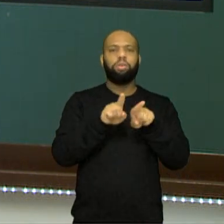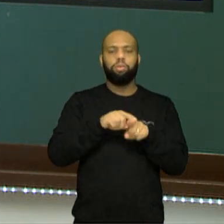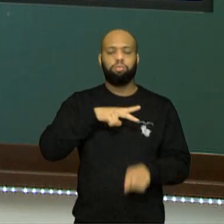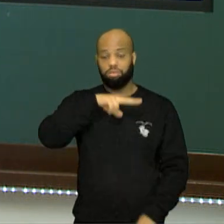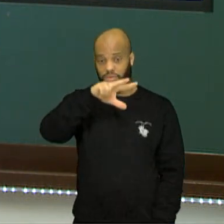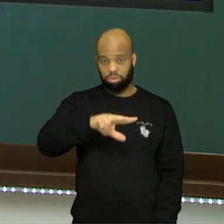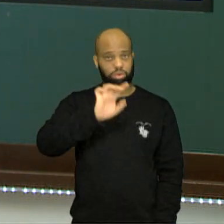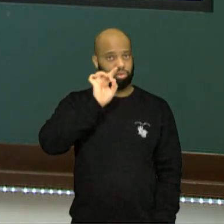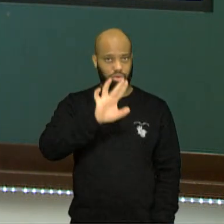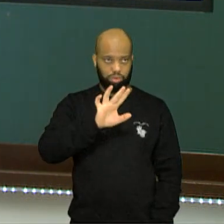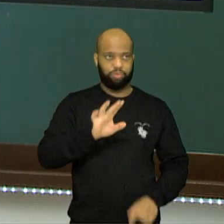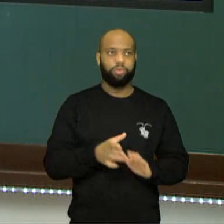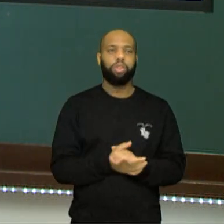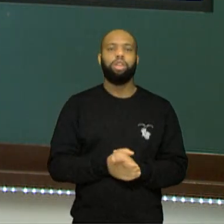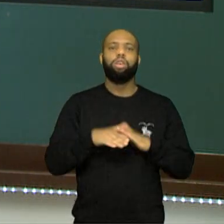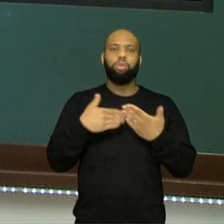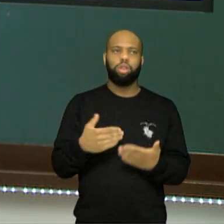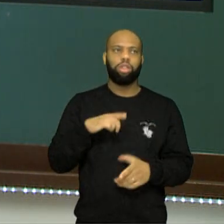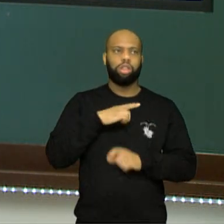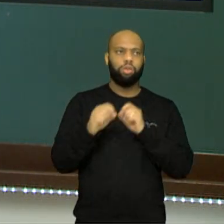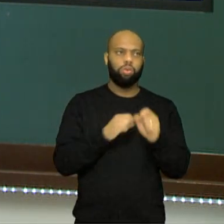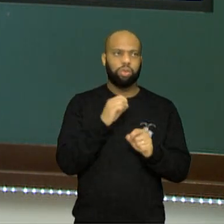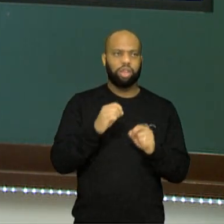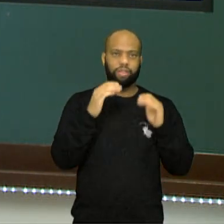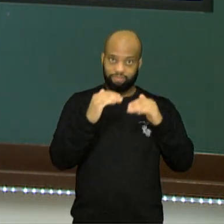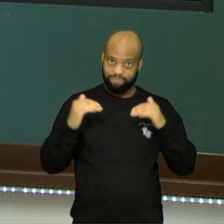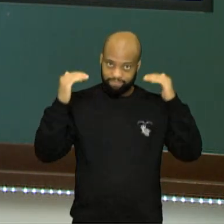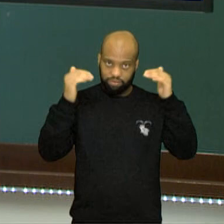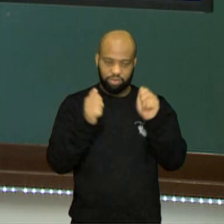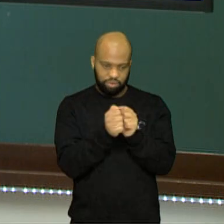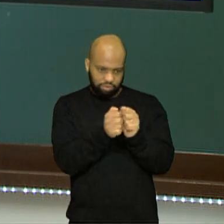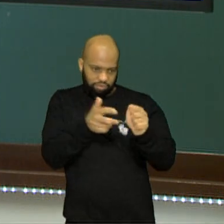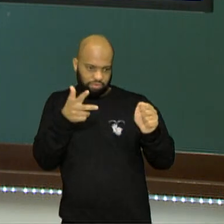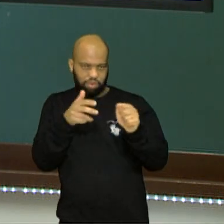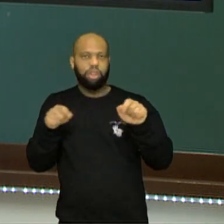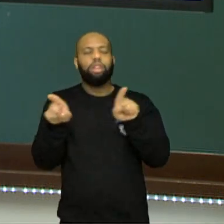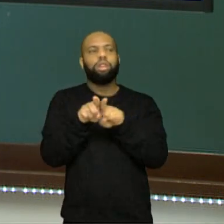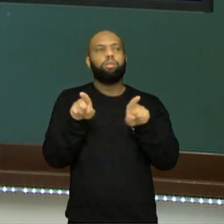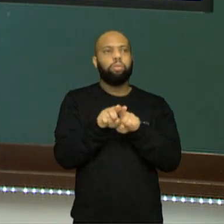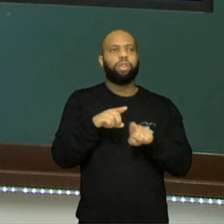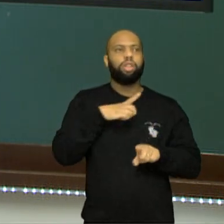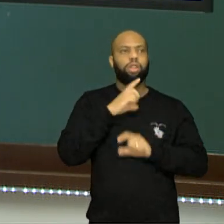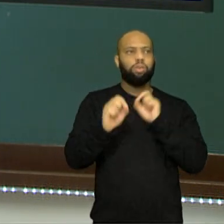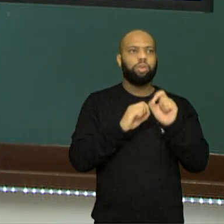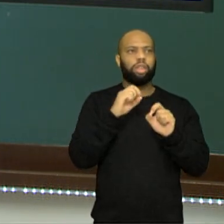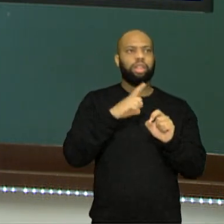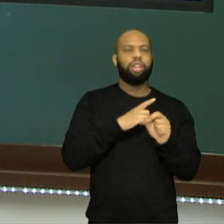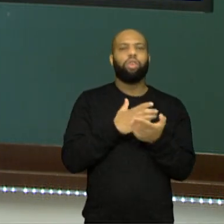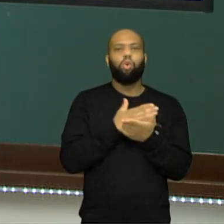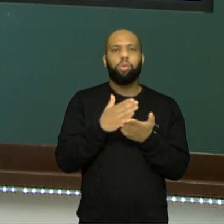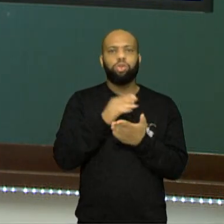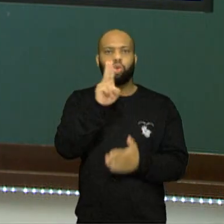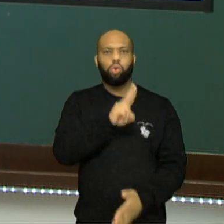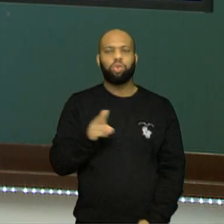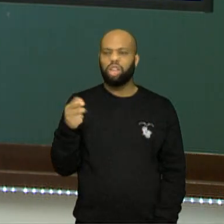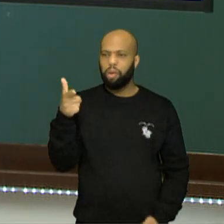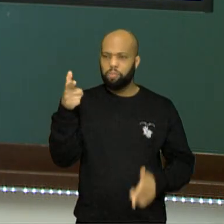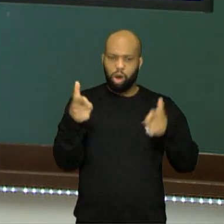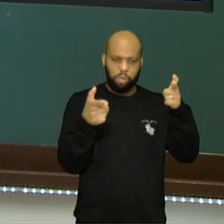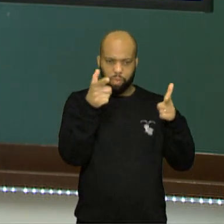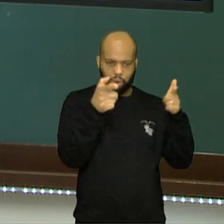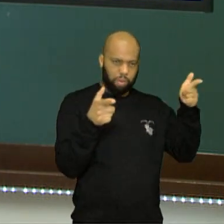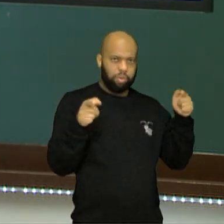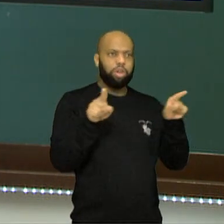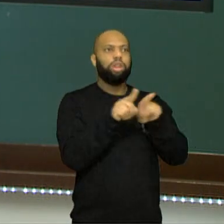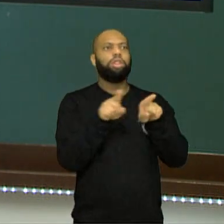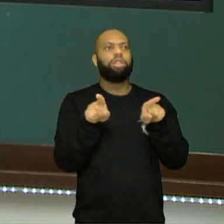momento, né? A gente vai ter a ascensão dos arqueiros e também o advento ao longo da guerra das armas de fogo, o despovoamento